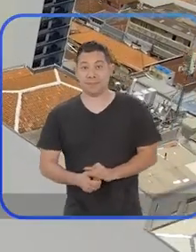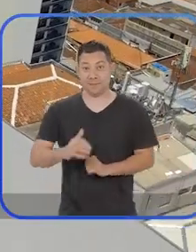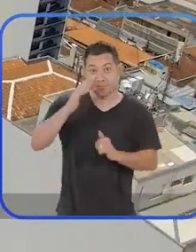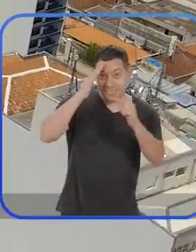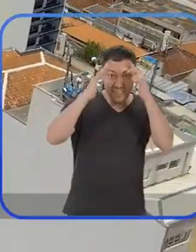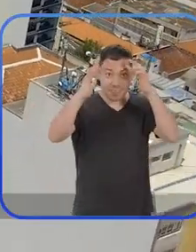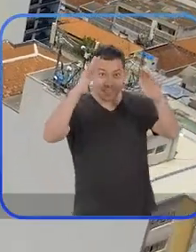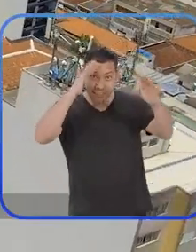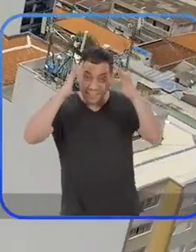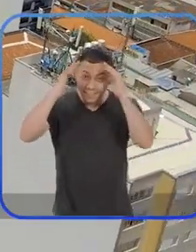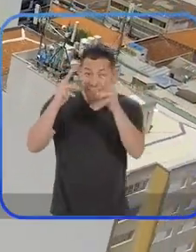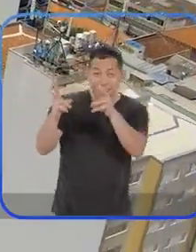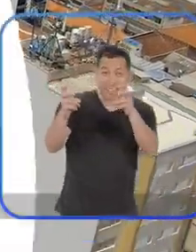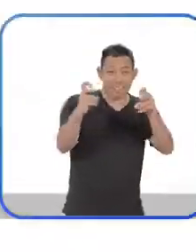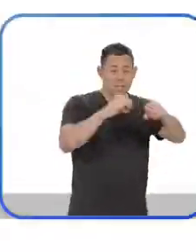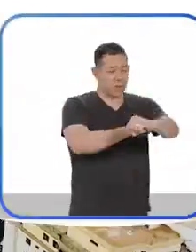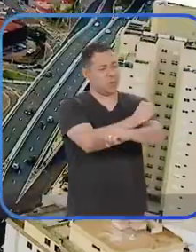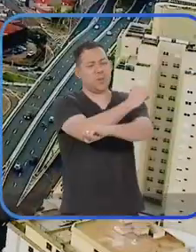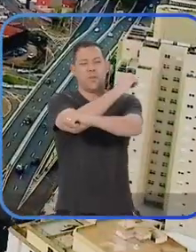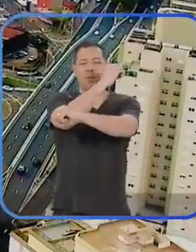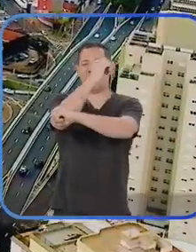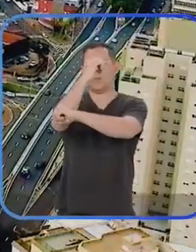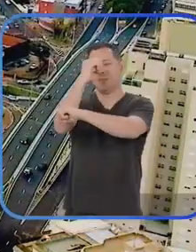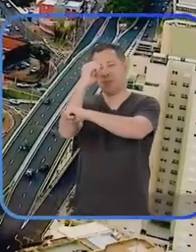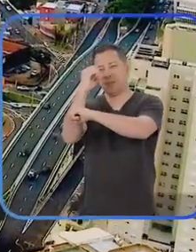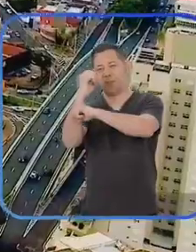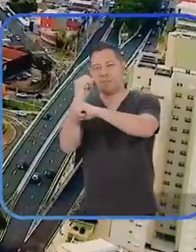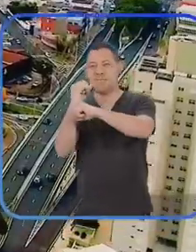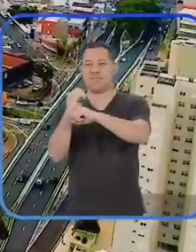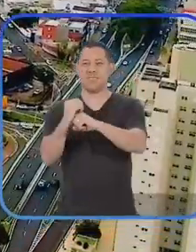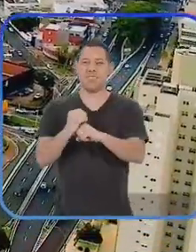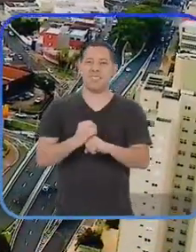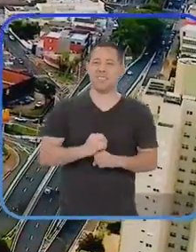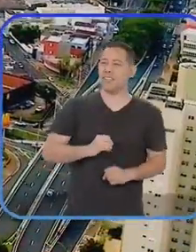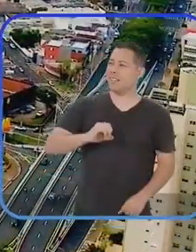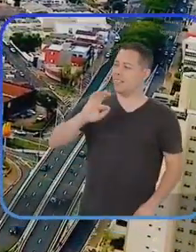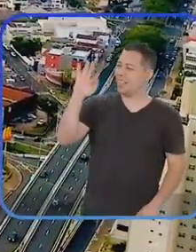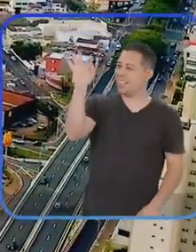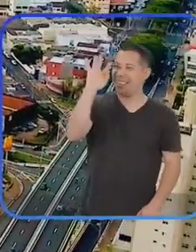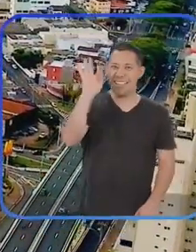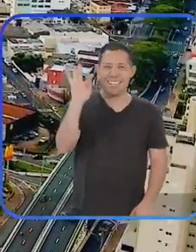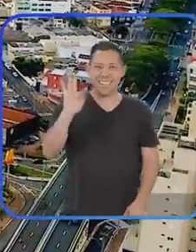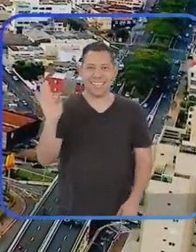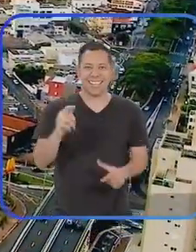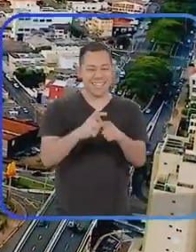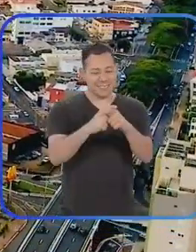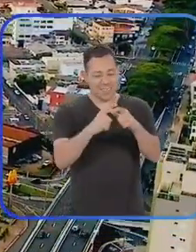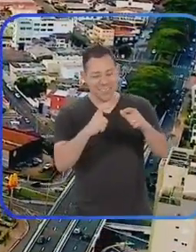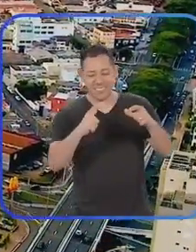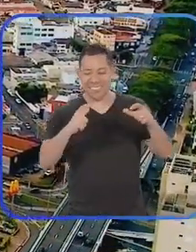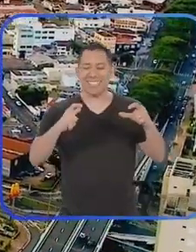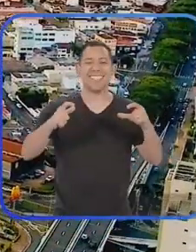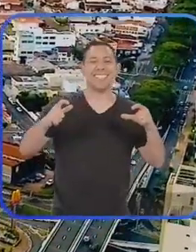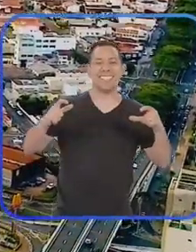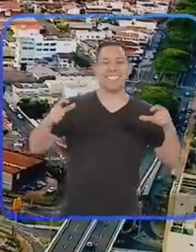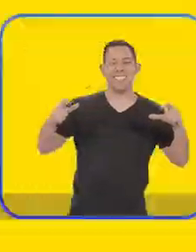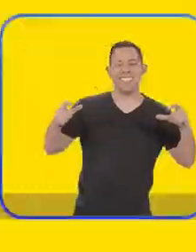Basta olhar para o lado, ao longe ou no horizonte, para ver e sentir que Franca cresceu um